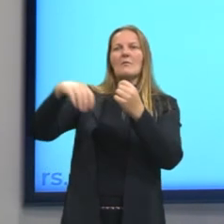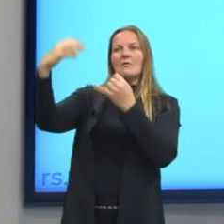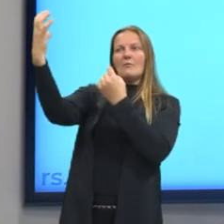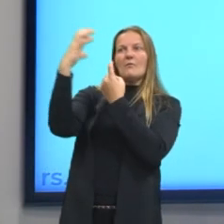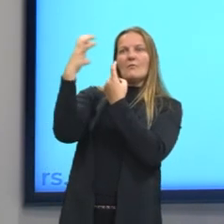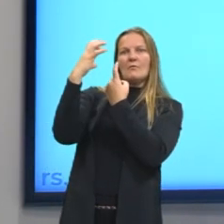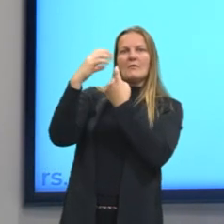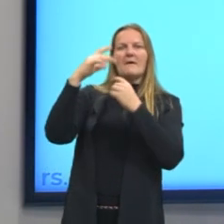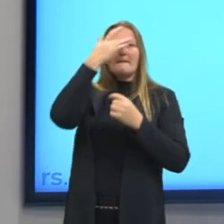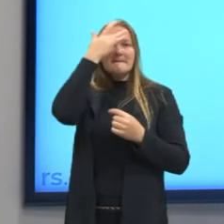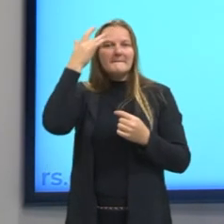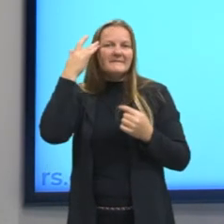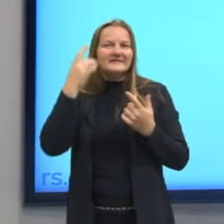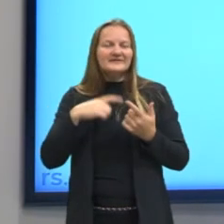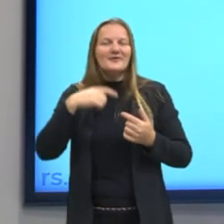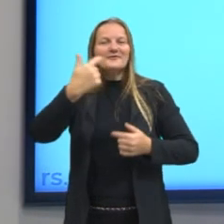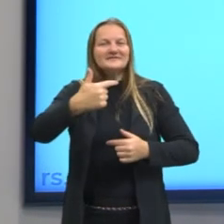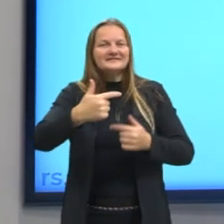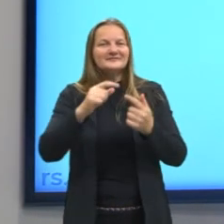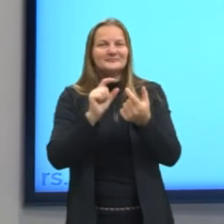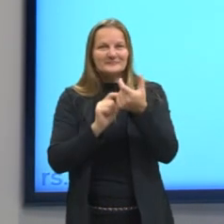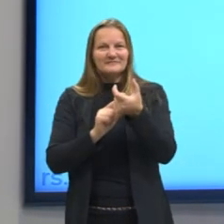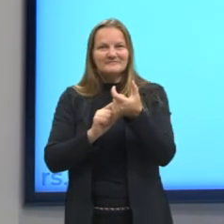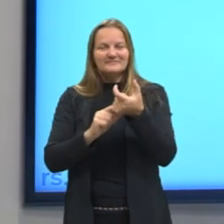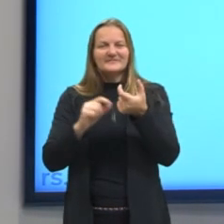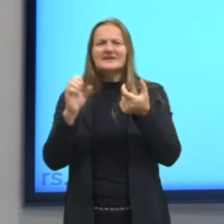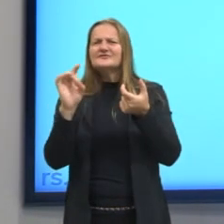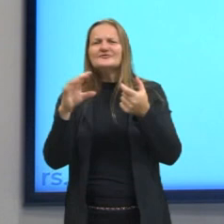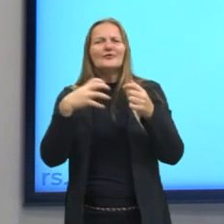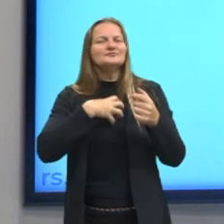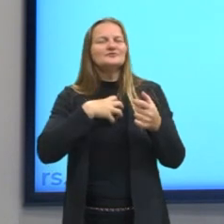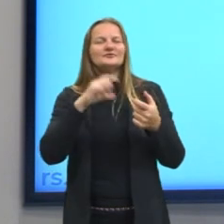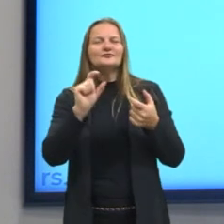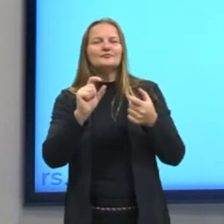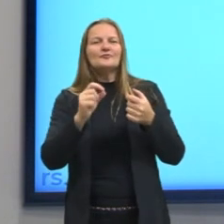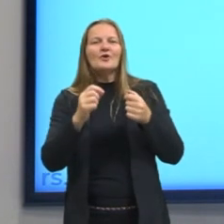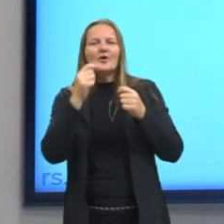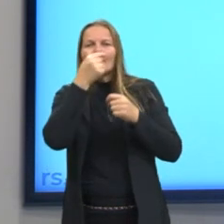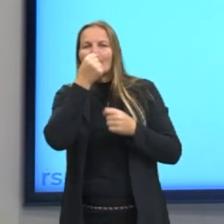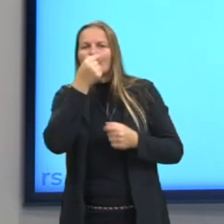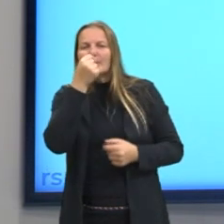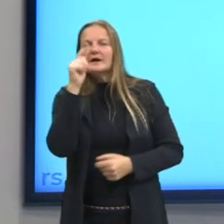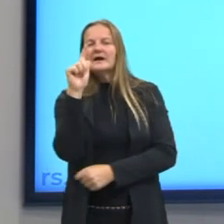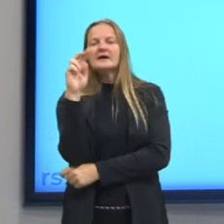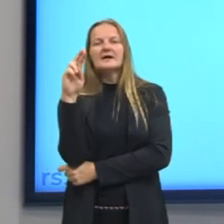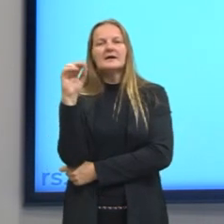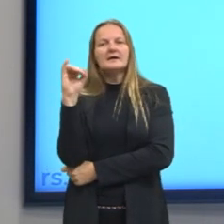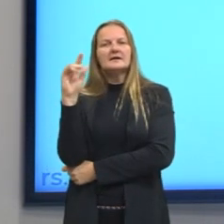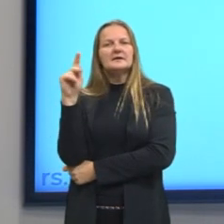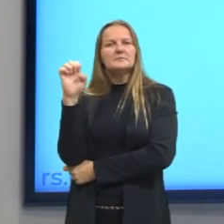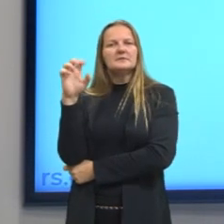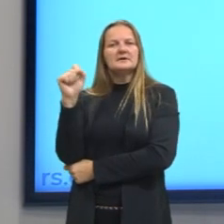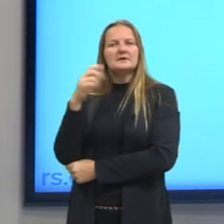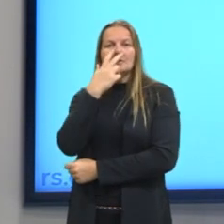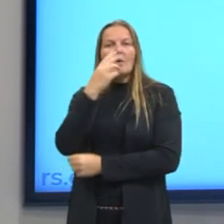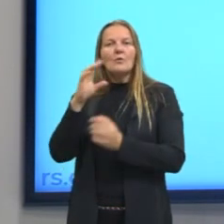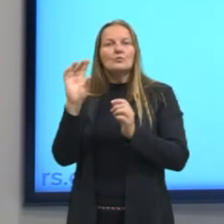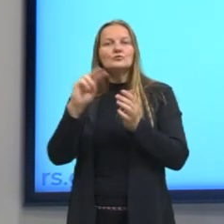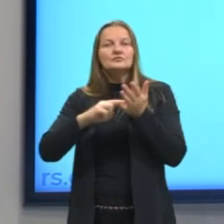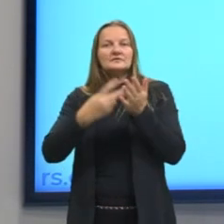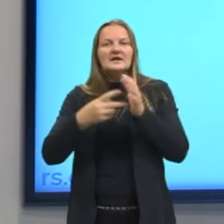homens o segundo era apenas a forma nominal do verbo gripper isso é agarrar